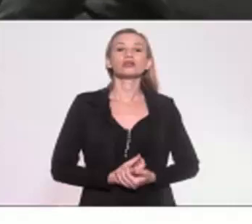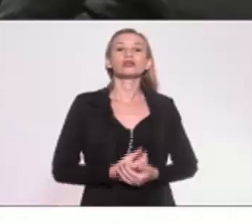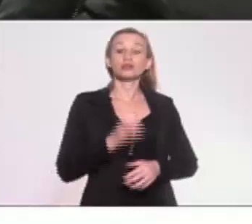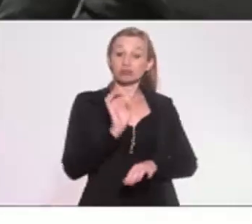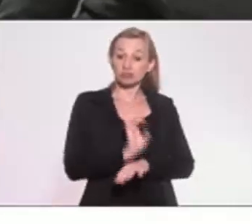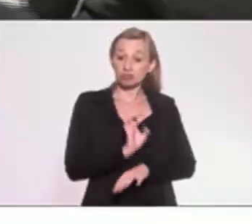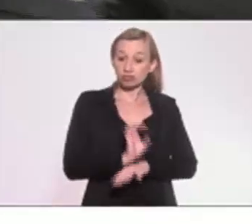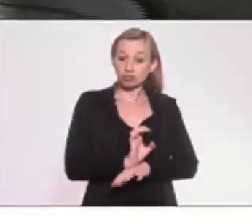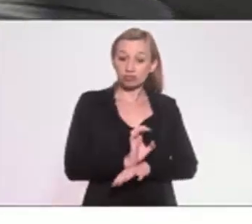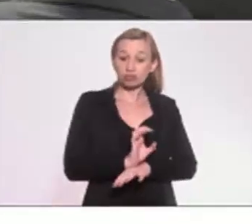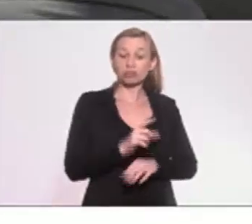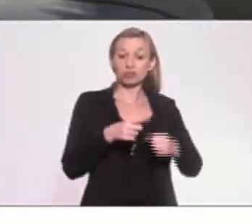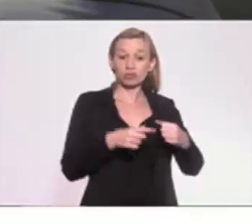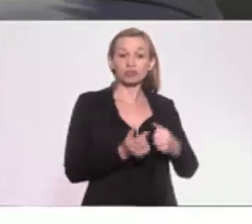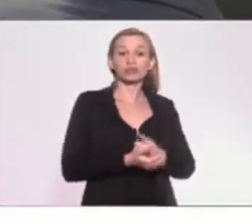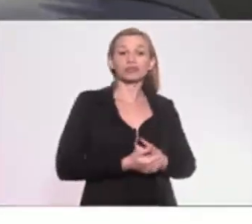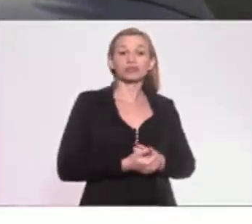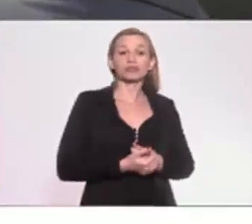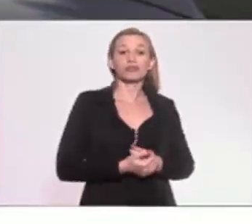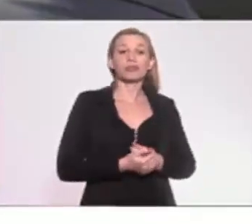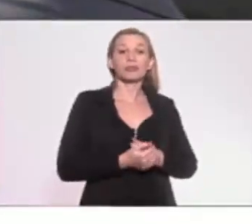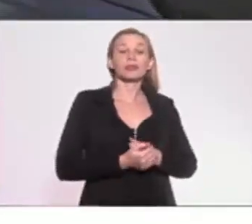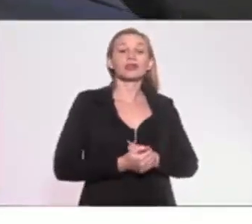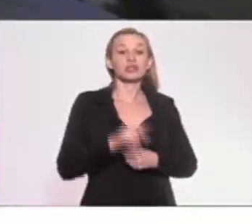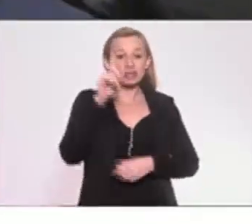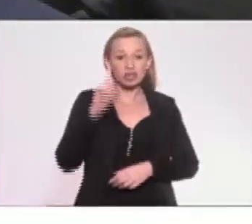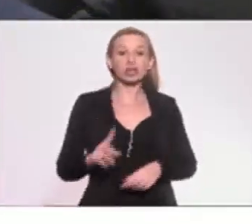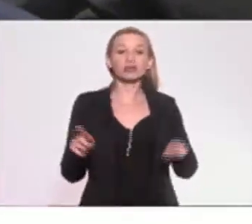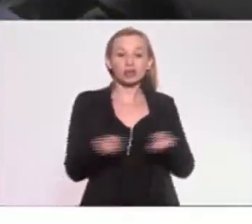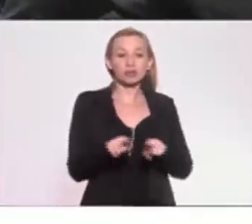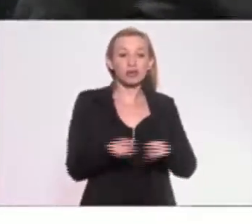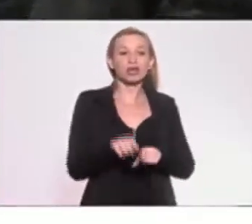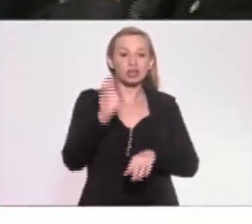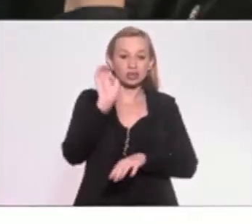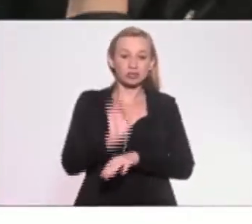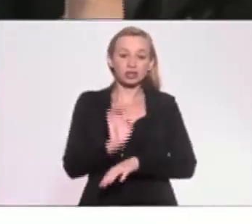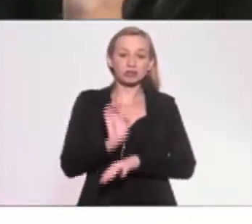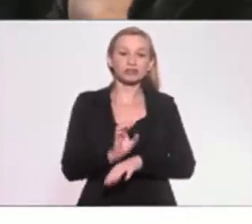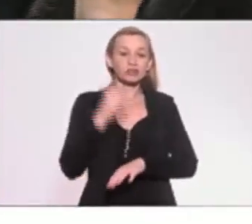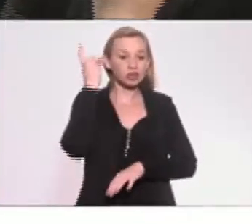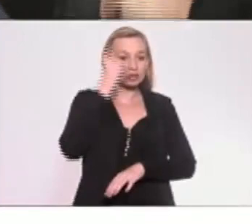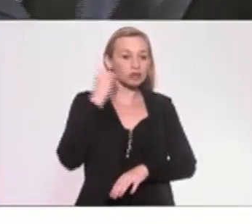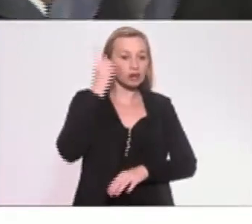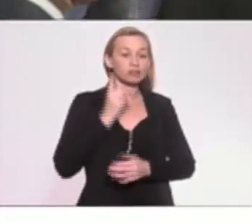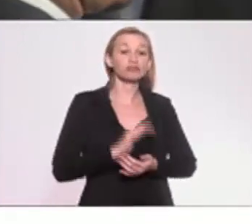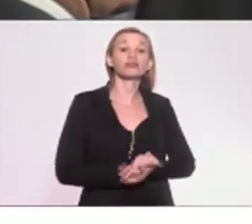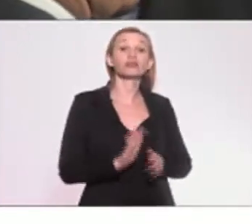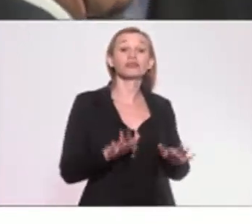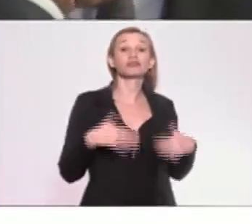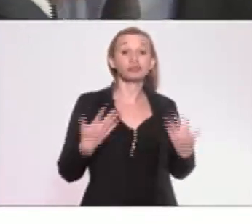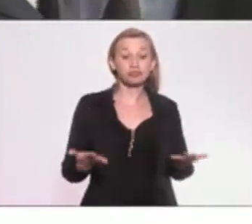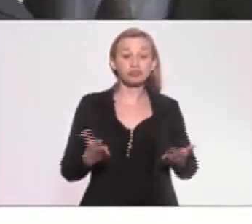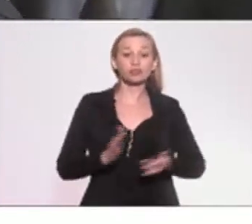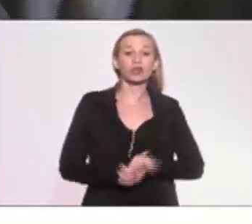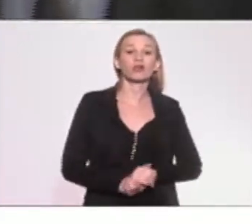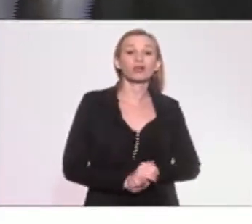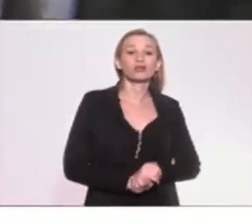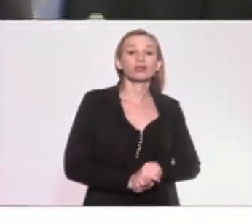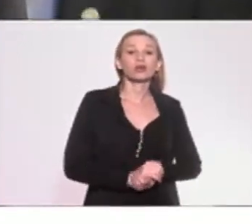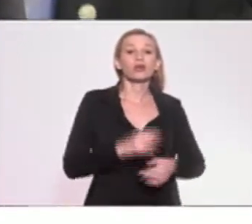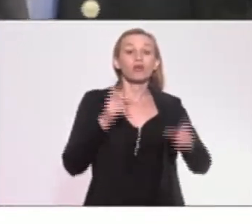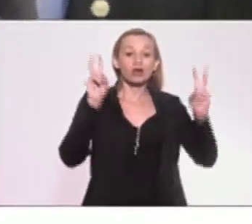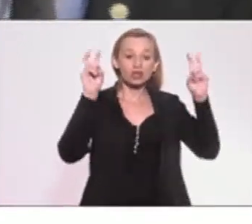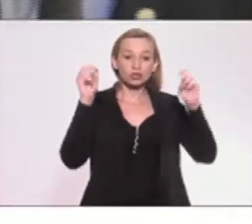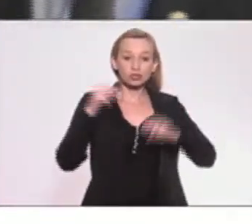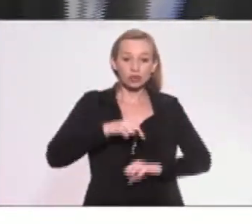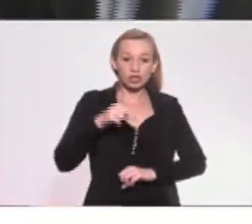Estado que essas garantias também se estendem aos deputados estaduais. Portanto, o que está posto aqui, o que está em questão aqui, aí eu